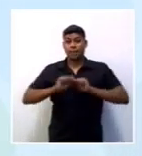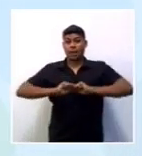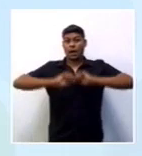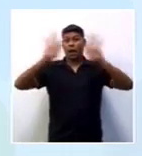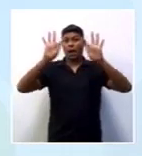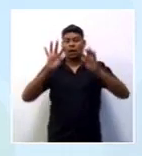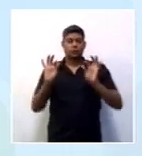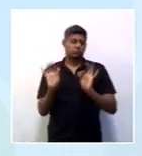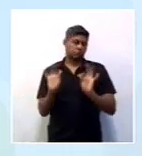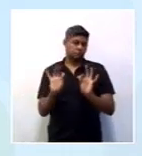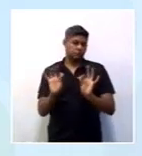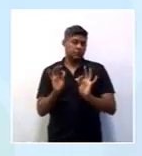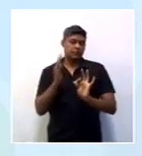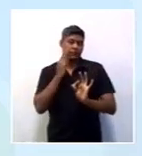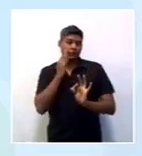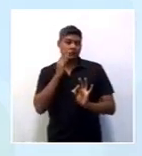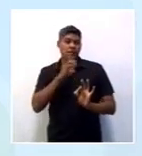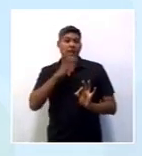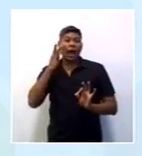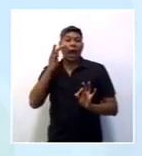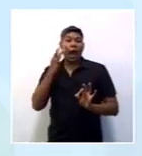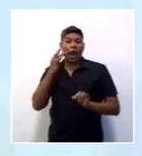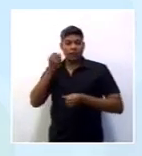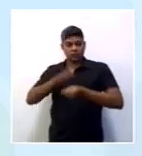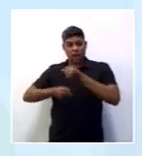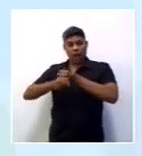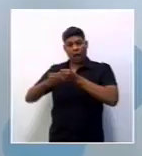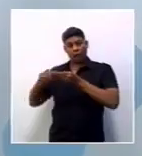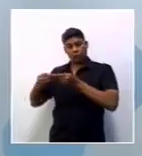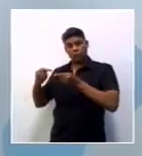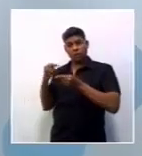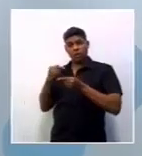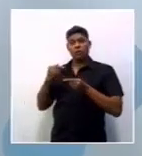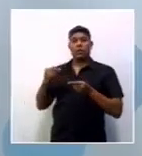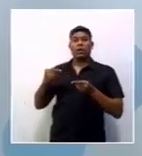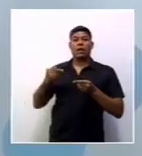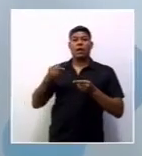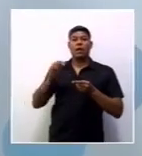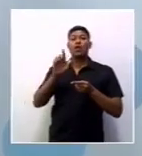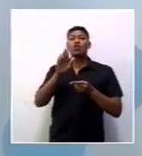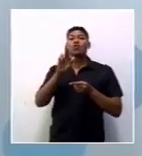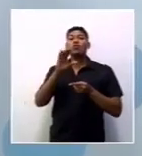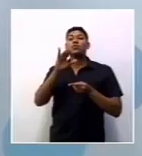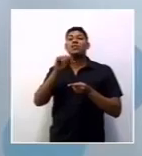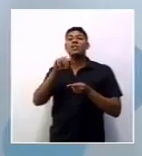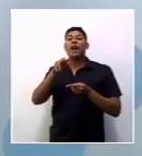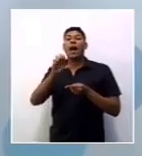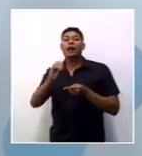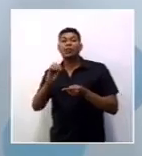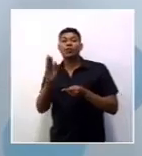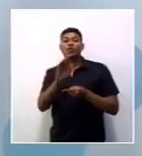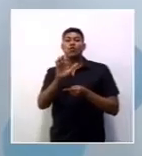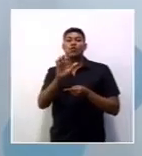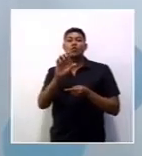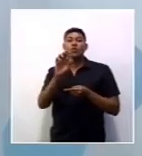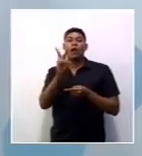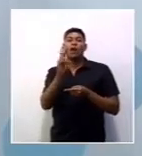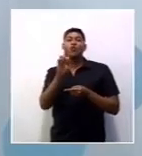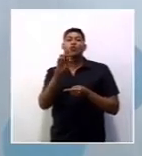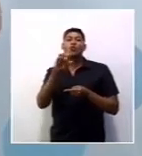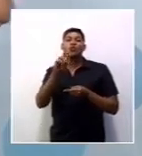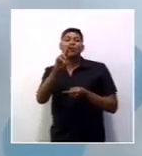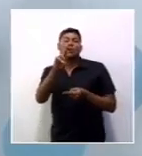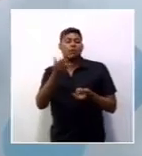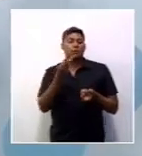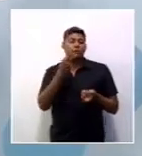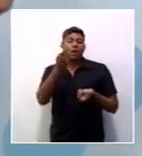claras. A gente teve, eu acho que ano passado, uma notícia, eu acho que o Luciano Huck, que tinha morrido. E quando ele foi ver, ele falou, como assim eu morri? Estou vivo,